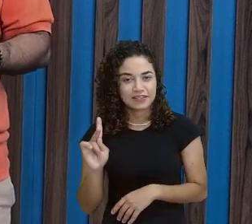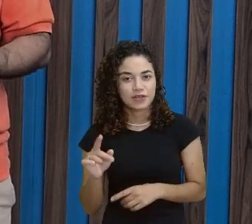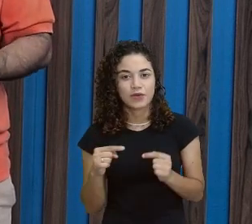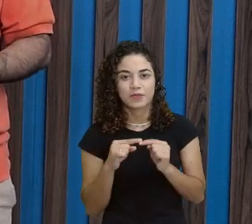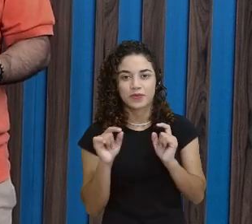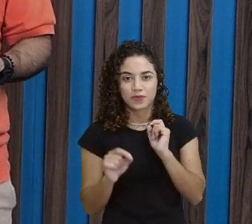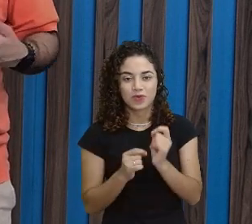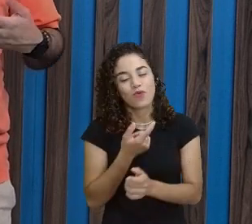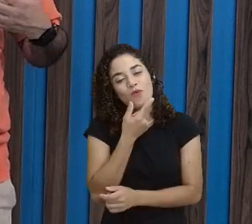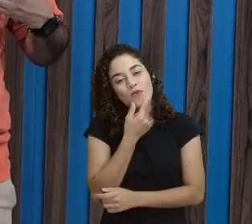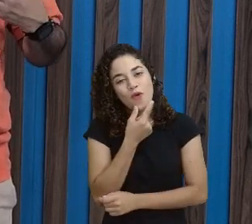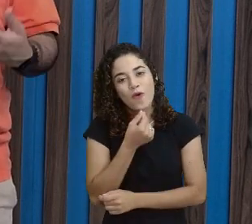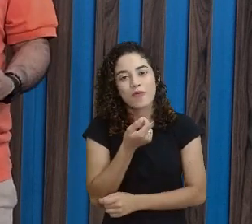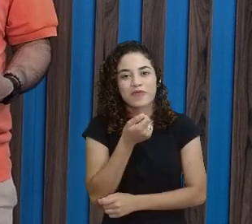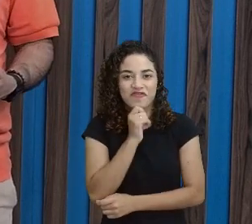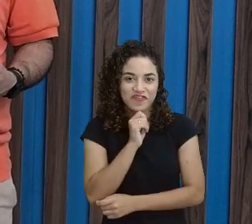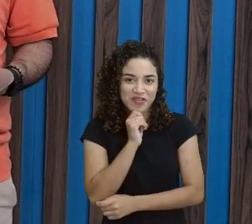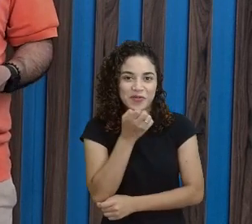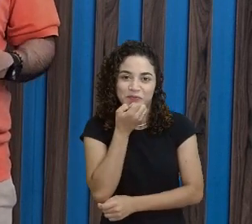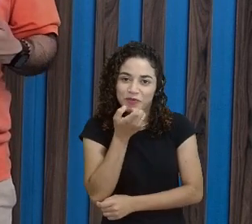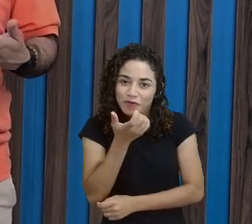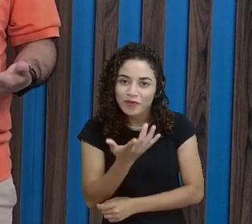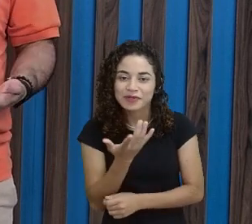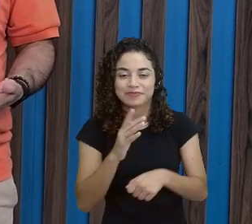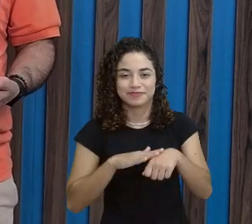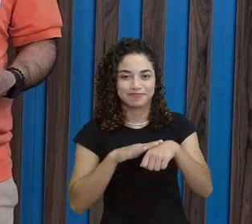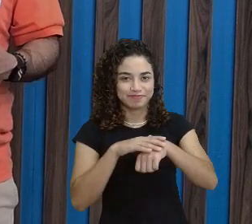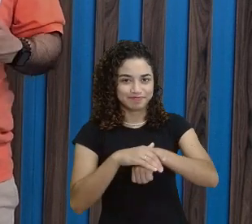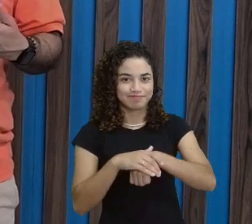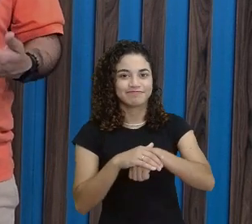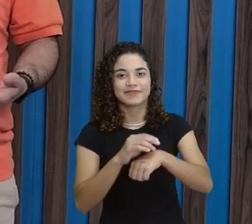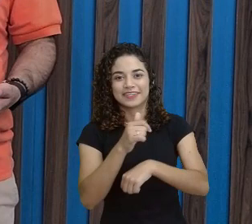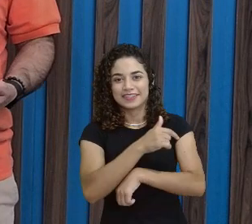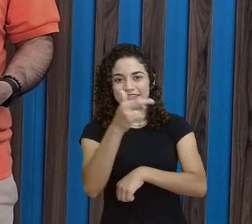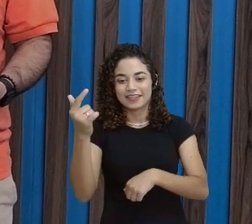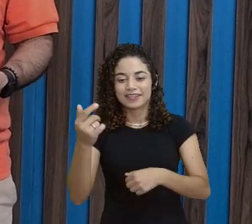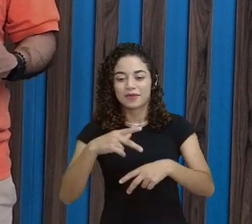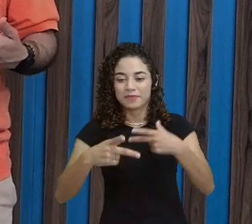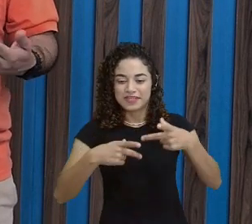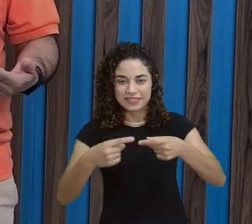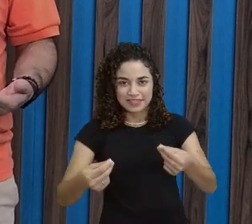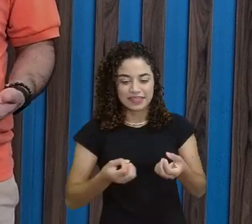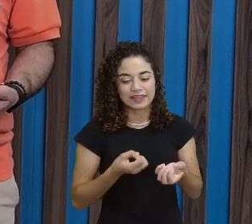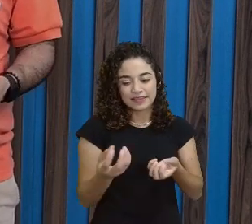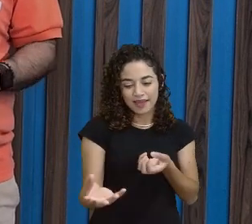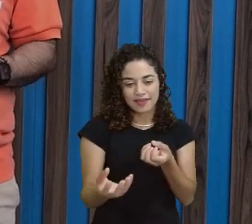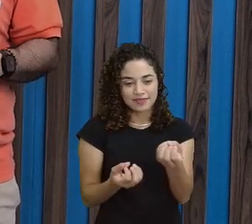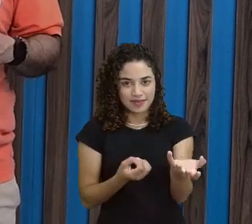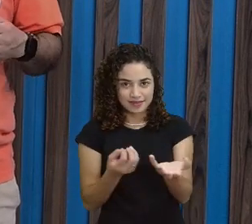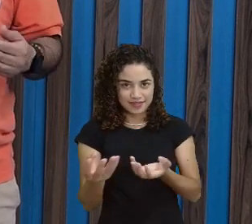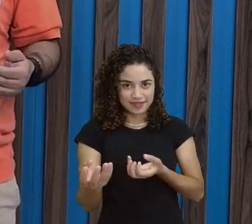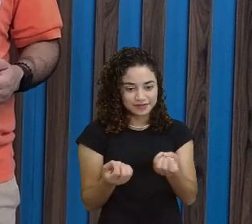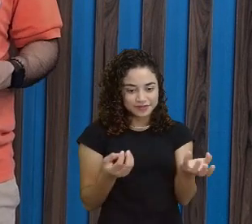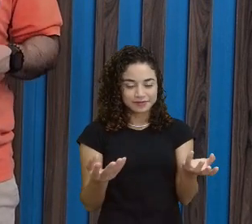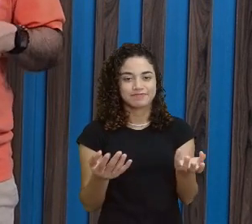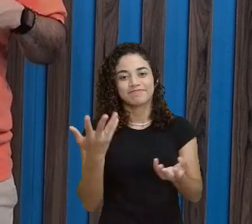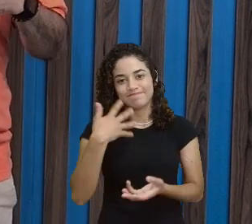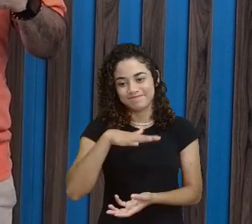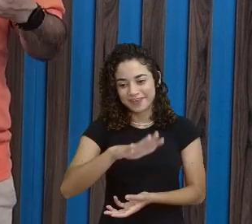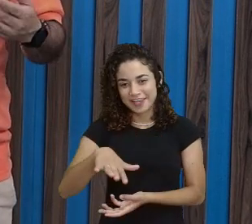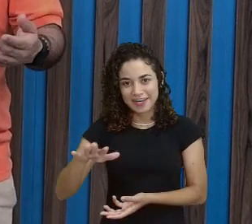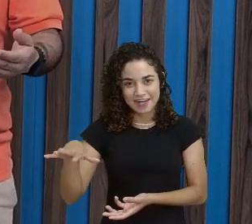bom velhinho que na noite de Natal distribuía presentes, né? Ou distribui presentes para as crianças, né?